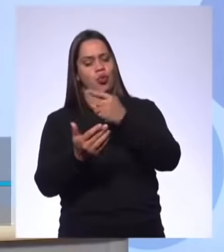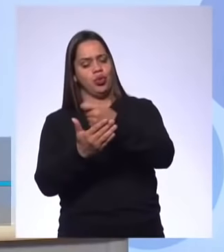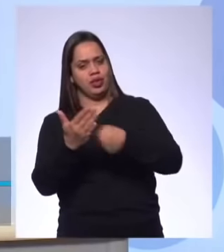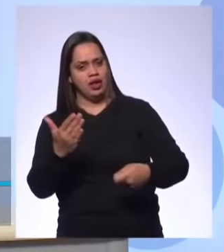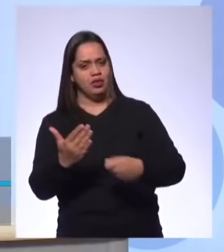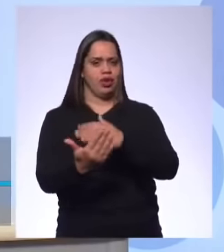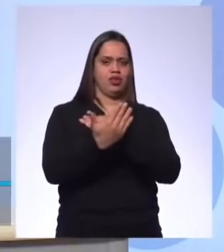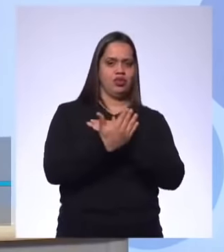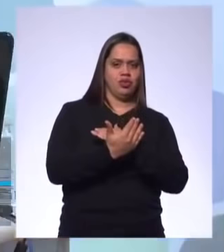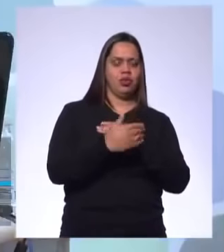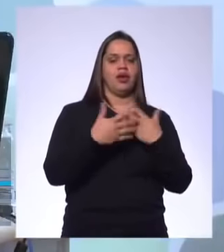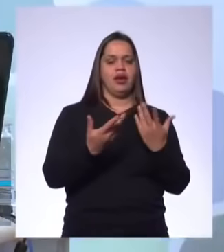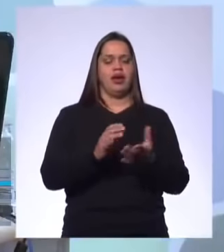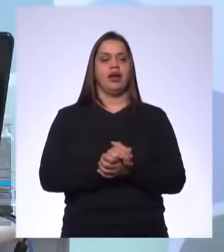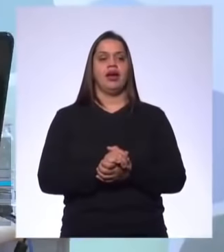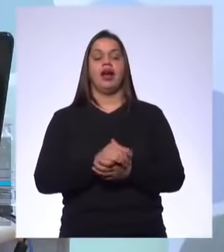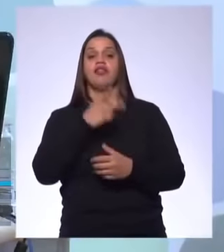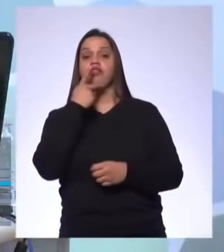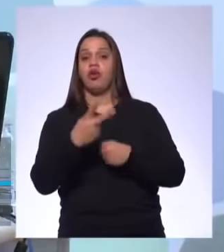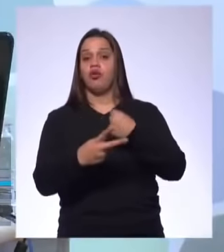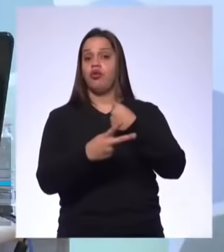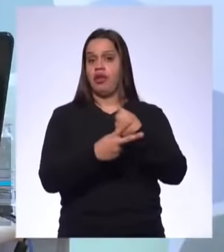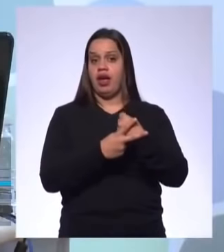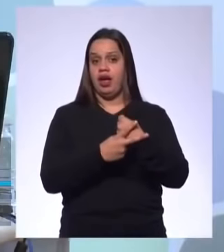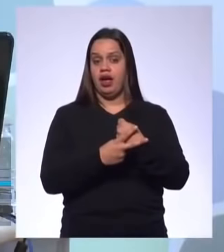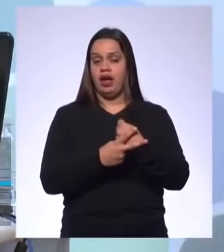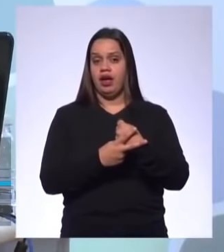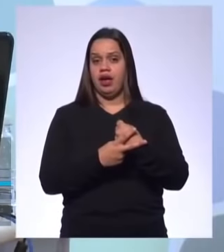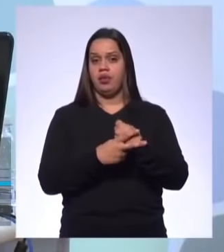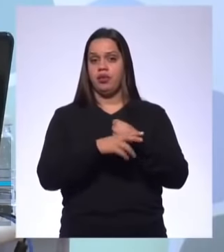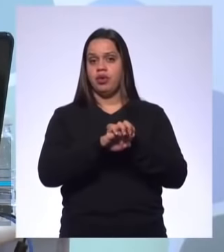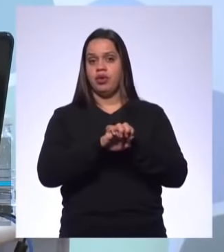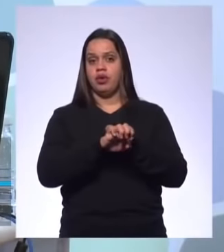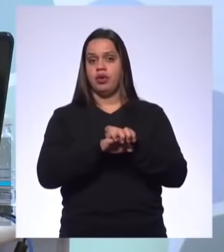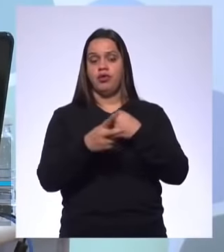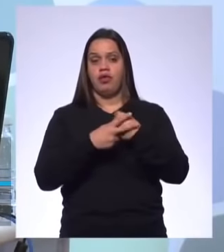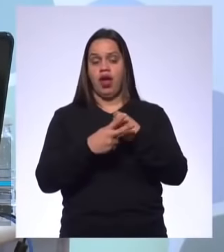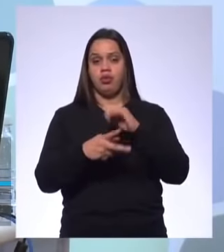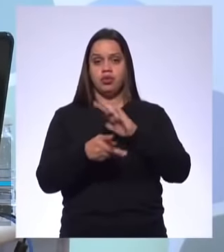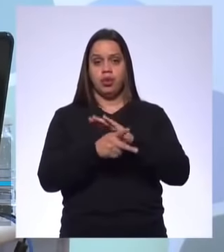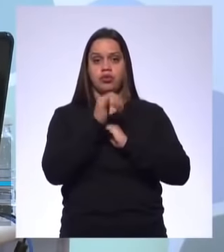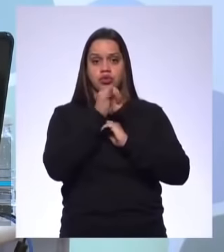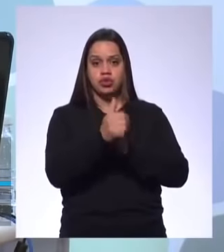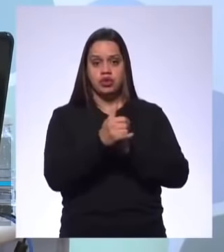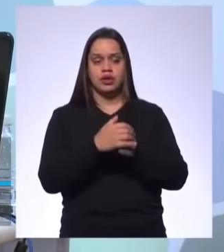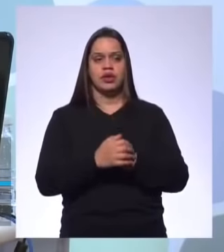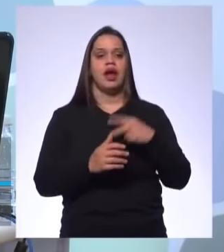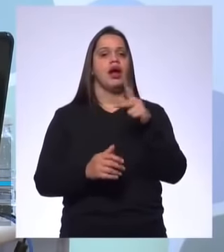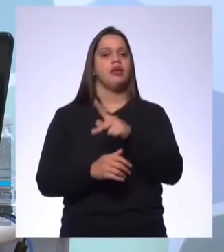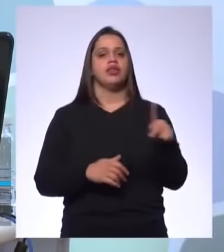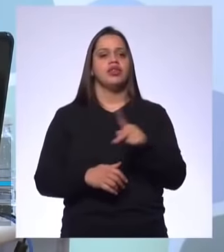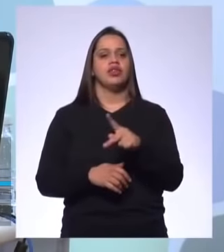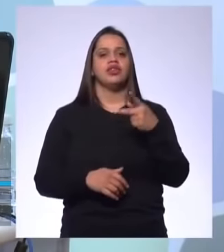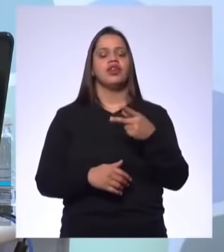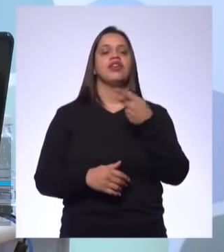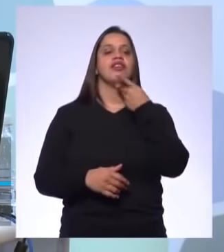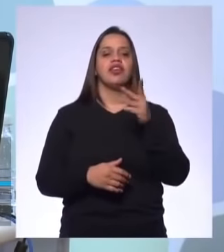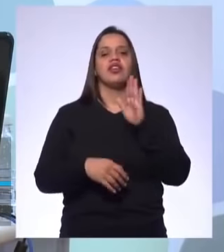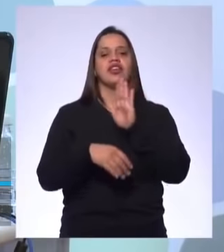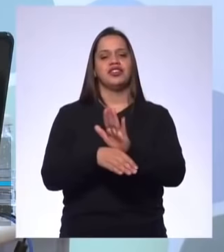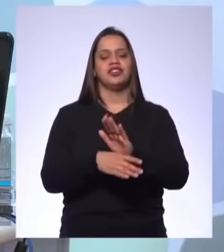Deve ser Os isso. verbos. Será que ela está falando do verbo de elocução? A Aline? É, pode ser. A professora ajudou.